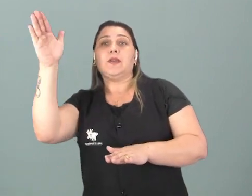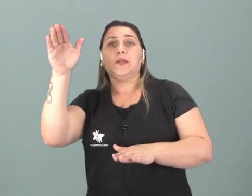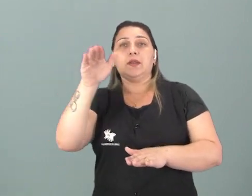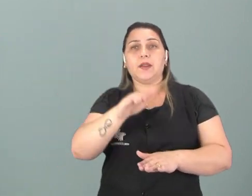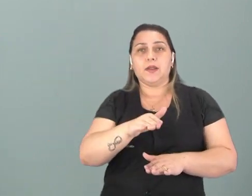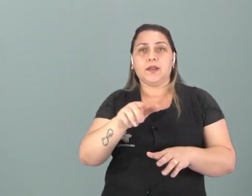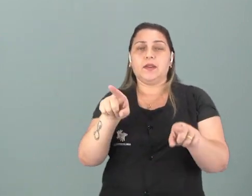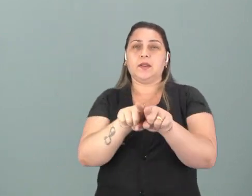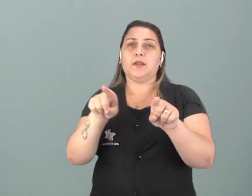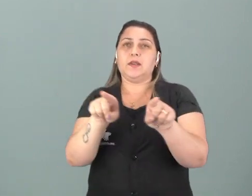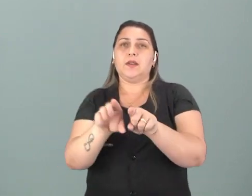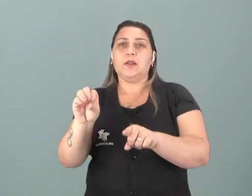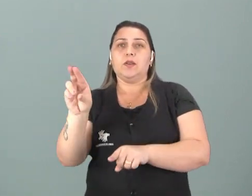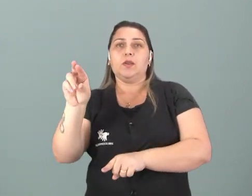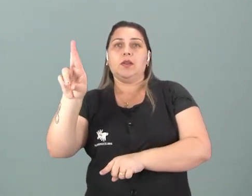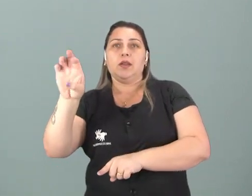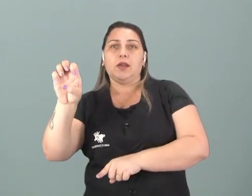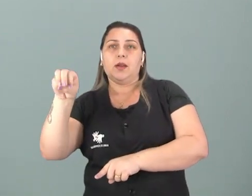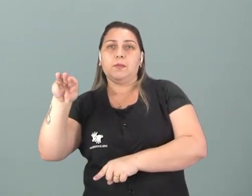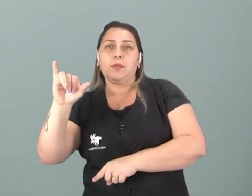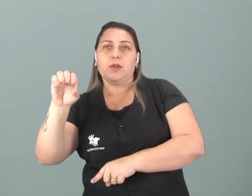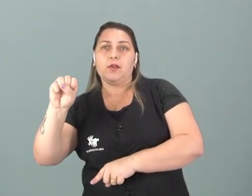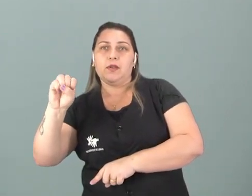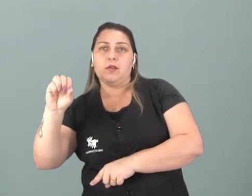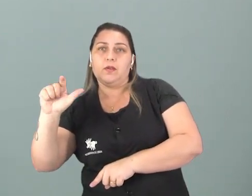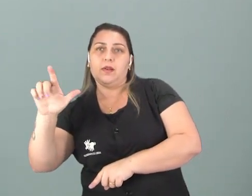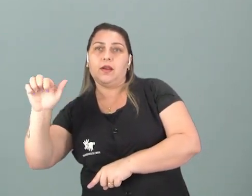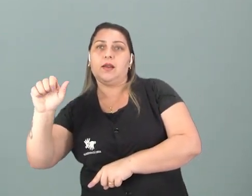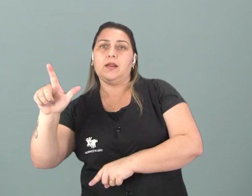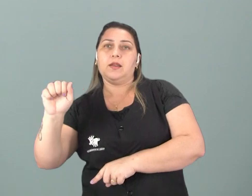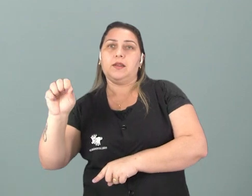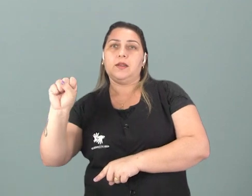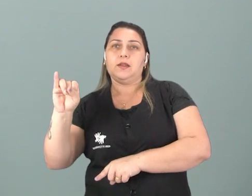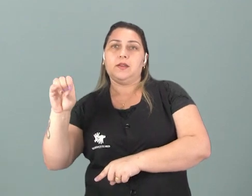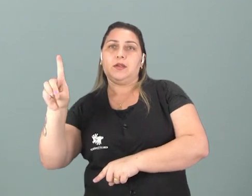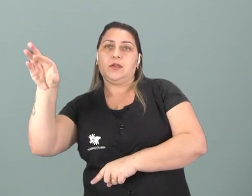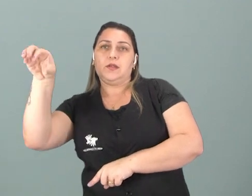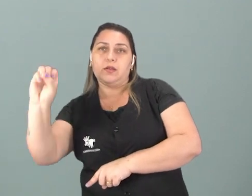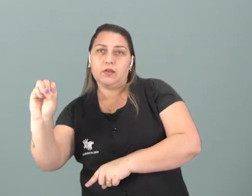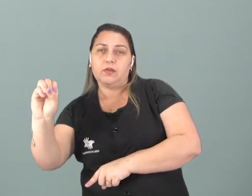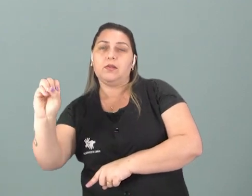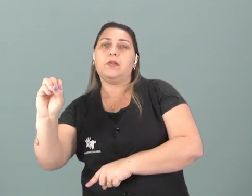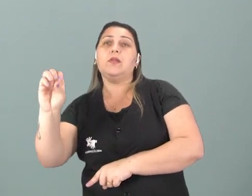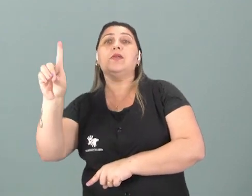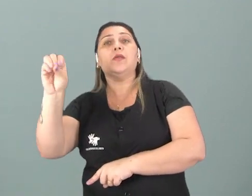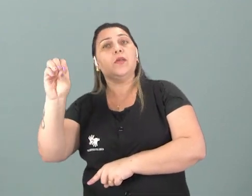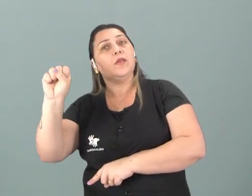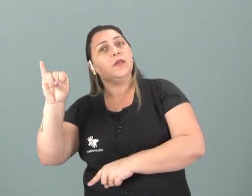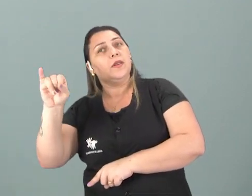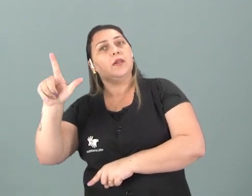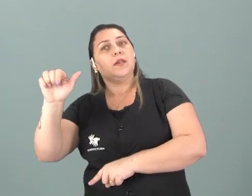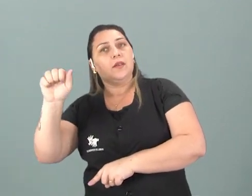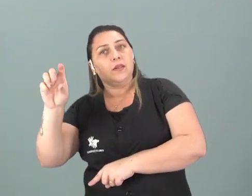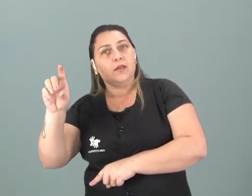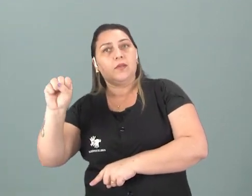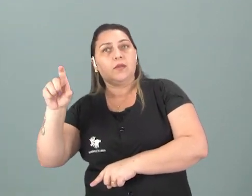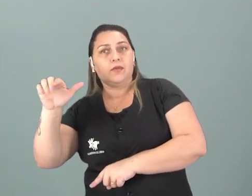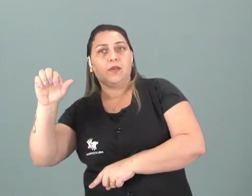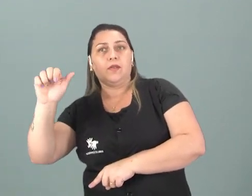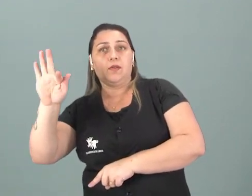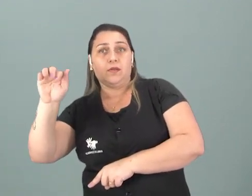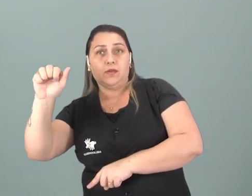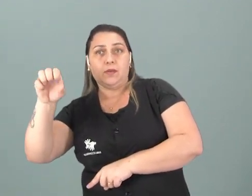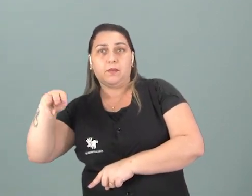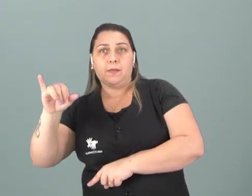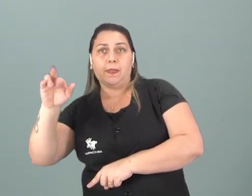descendo. Dó, ré, mi, fá, sol, lá, si, dó. Dó, si, lá, sol,